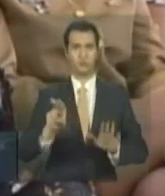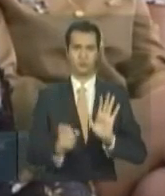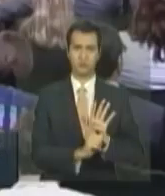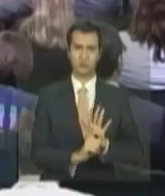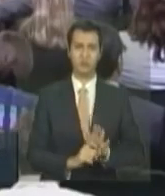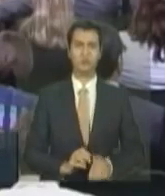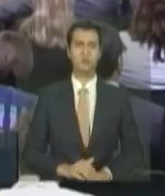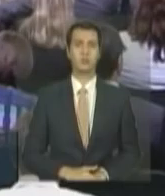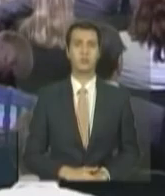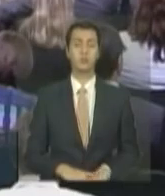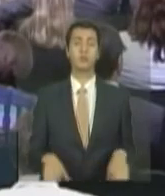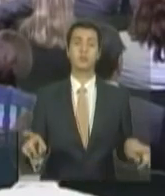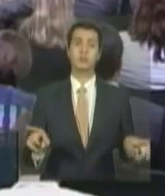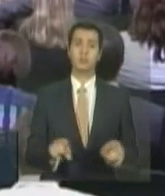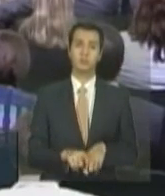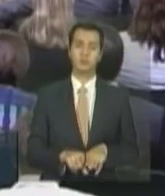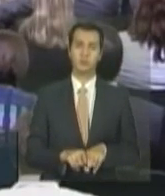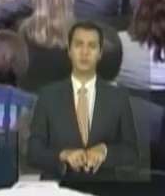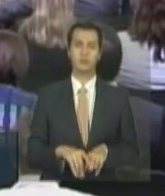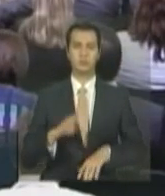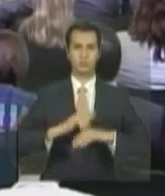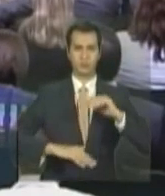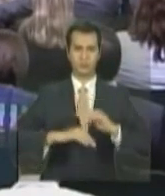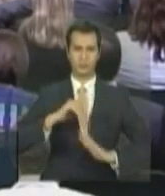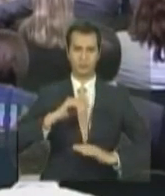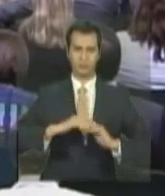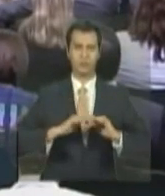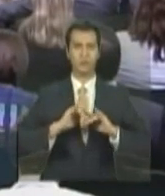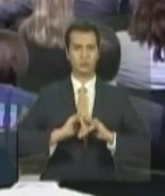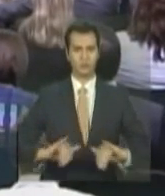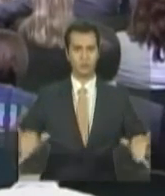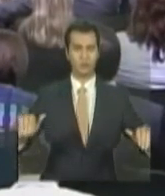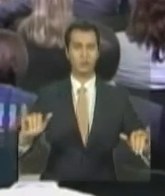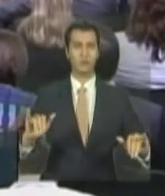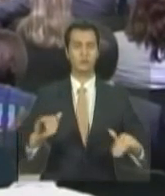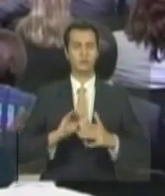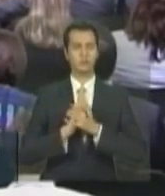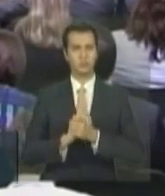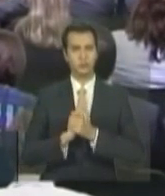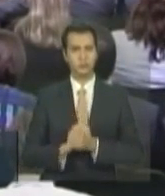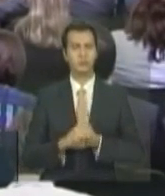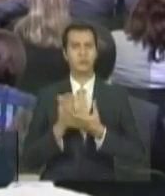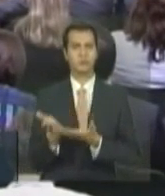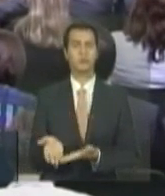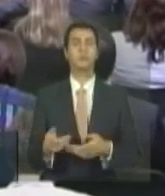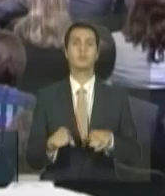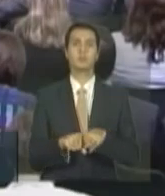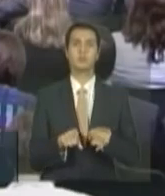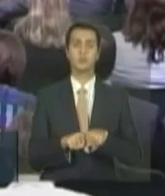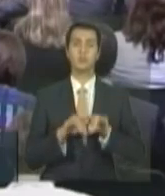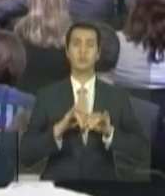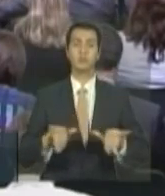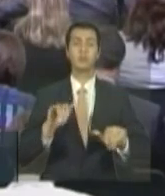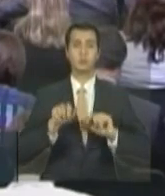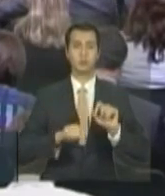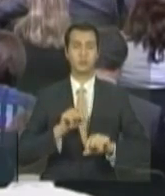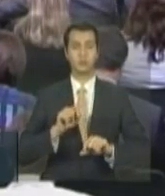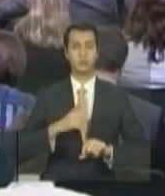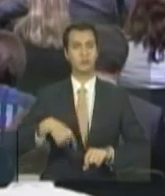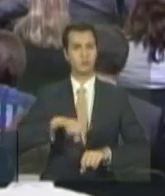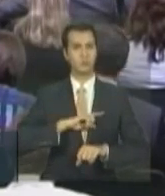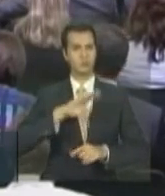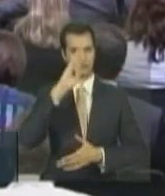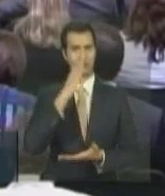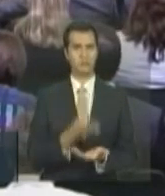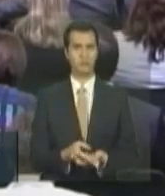E queria também dirigir a eles não só os meus cumprimentos, mas a certeza que nós estamos